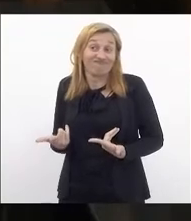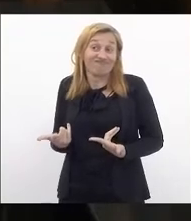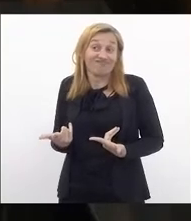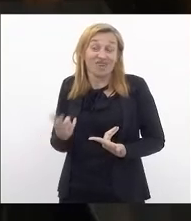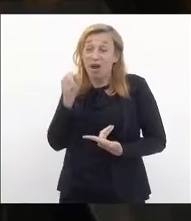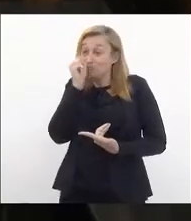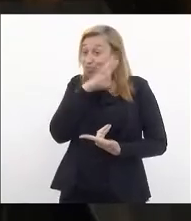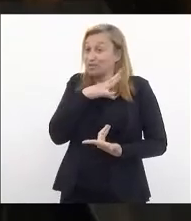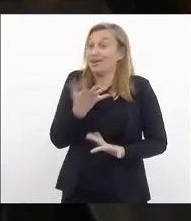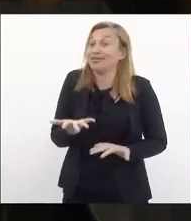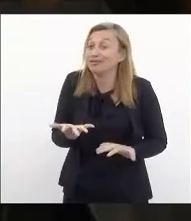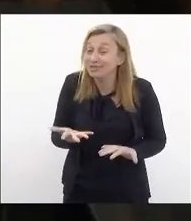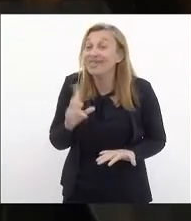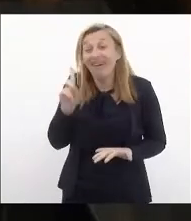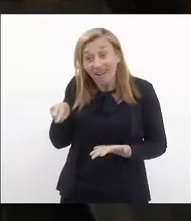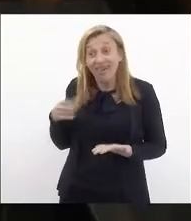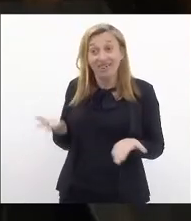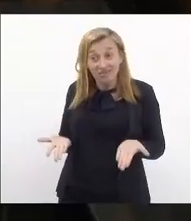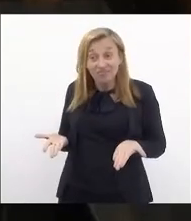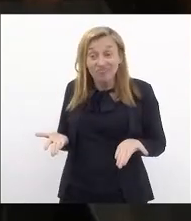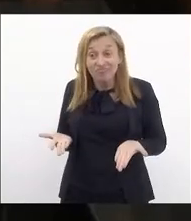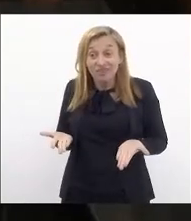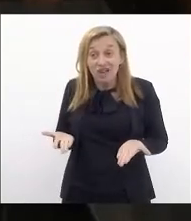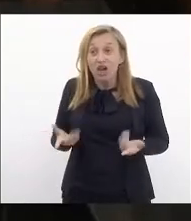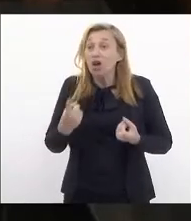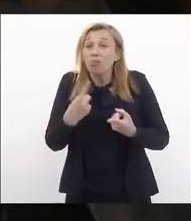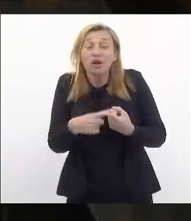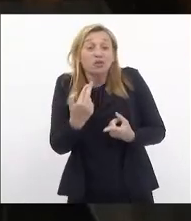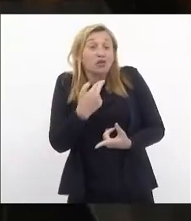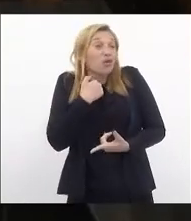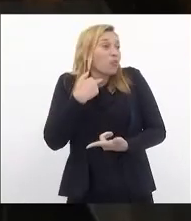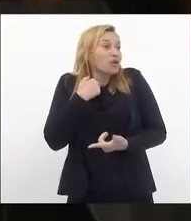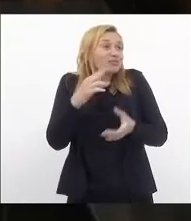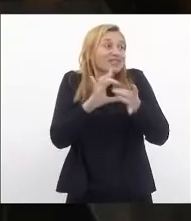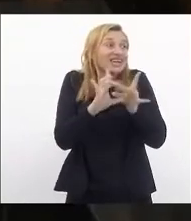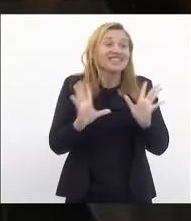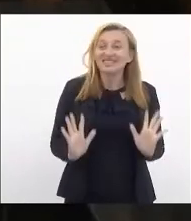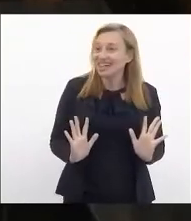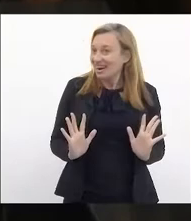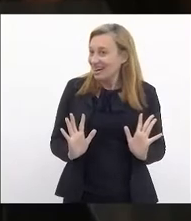hipócritas eles são porque nós não podemos deixar